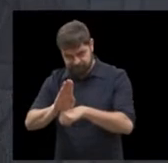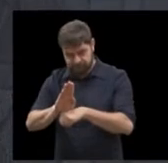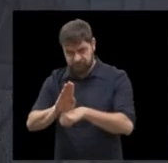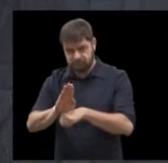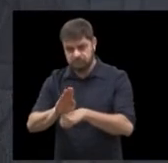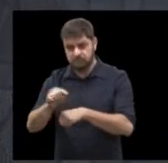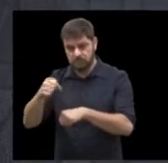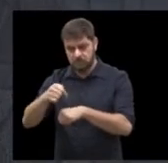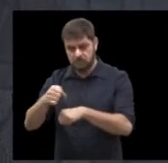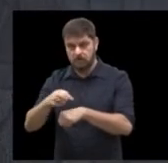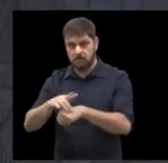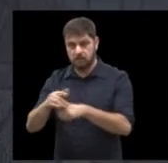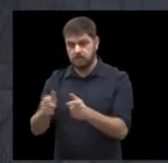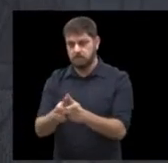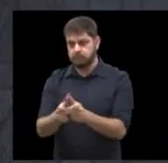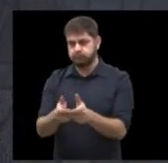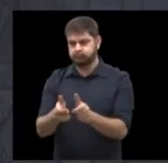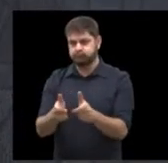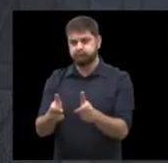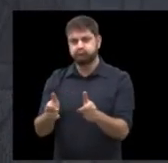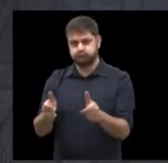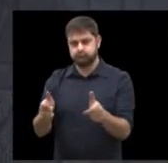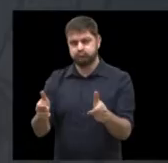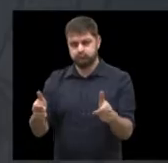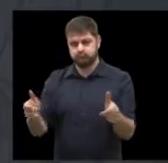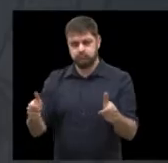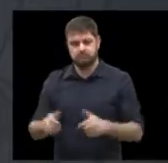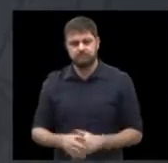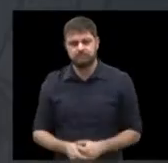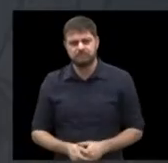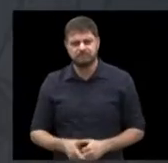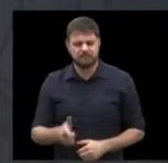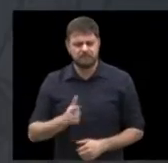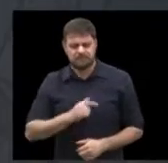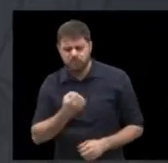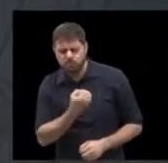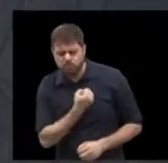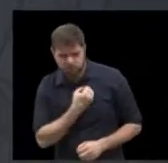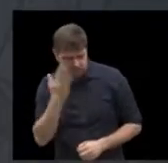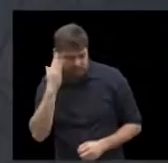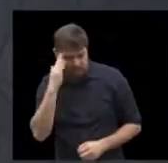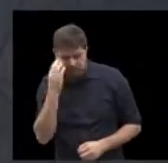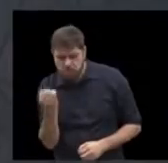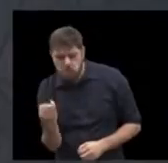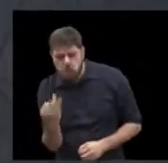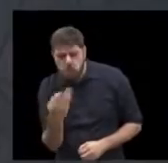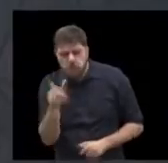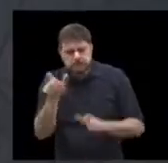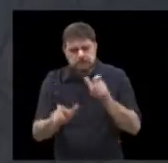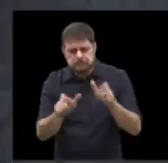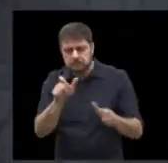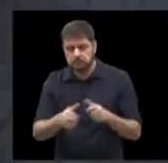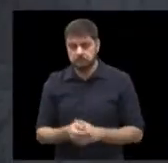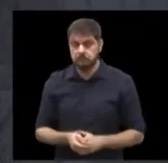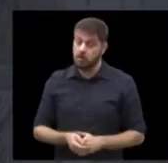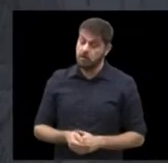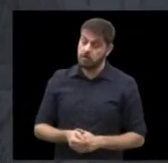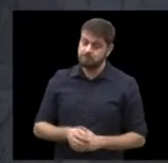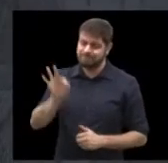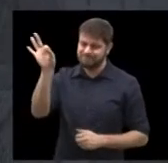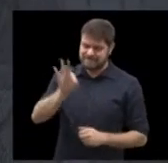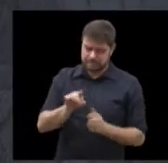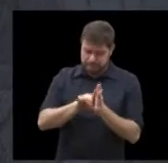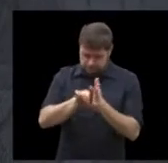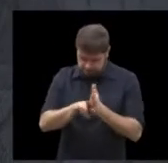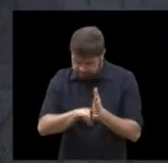com Guillain-Barré nesse período aumentou bastante. O senhor tem um número de pacientes assim? Olha, estatisticamente, aqui